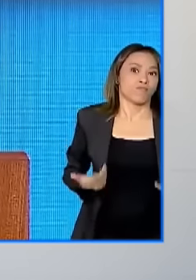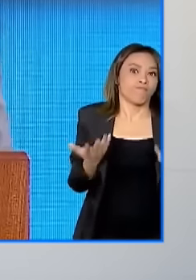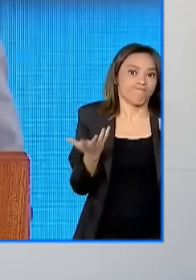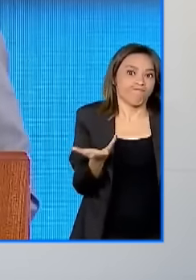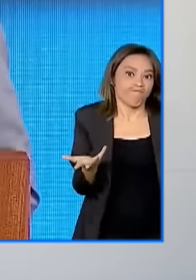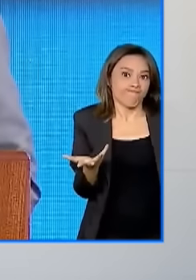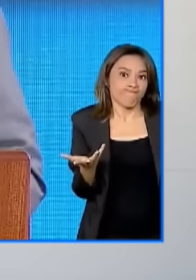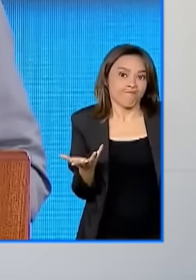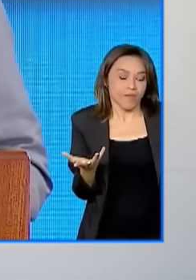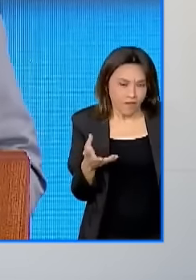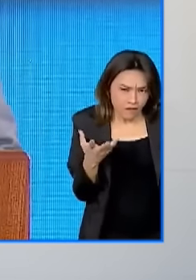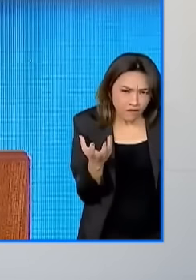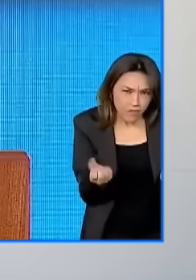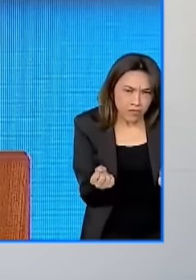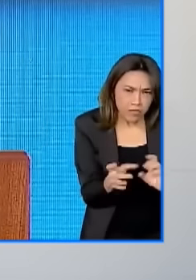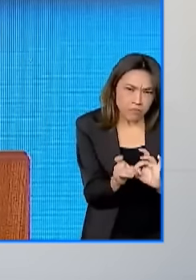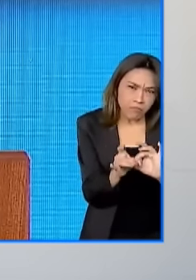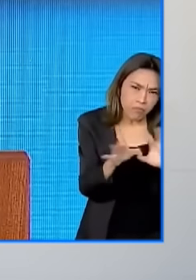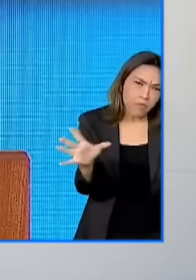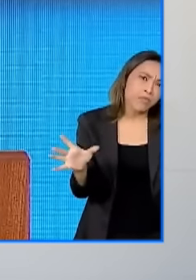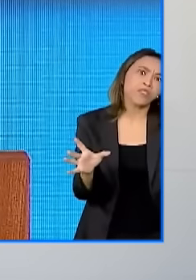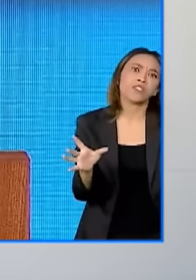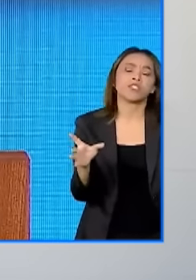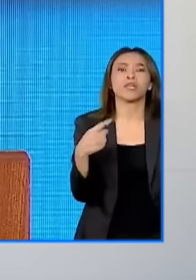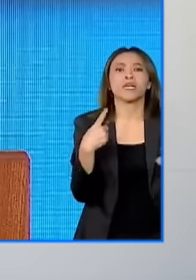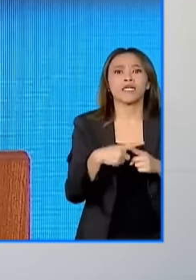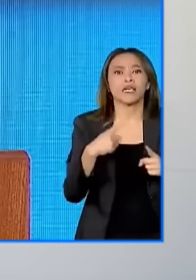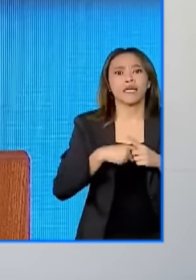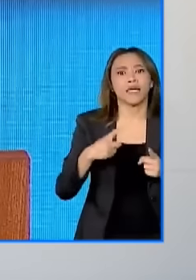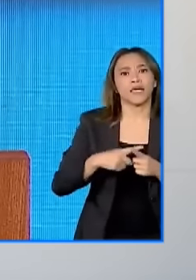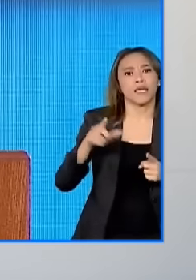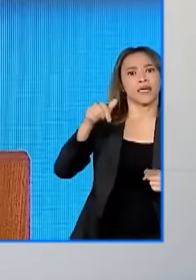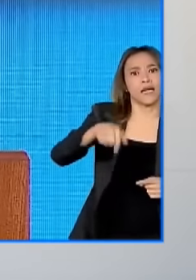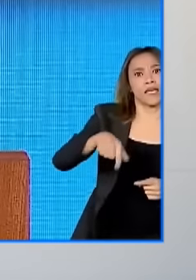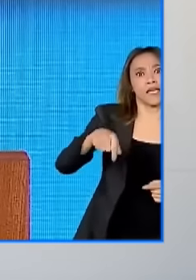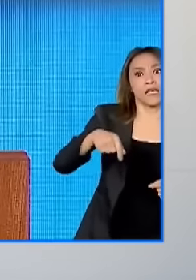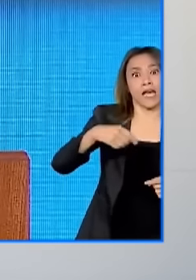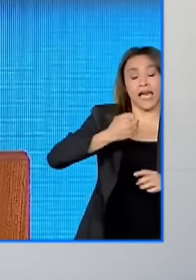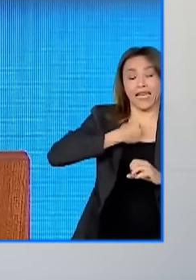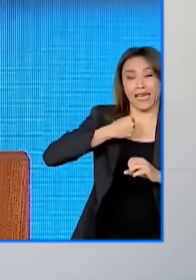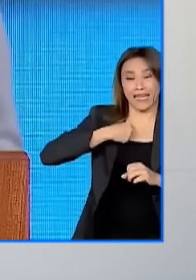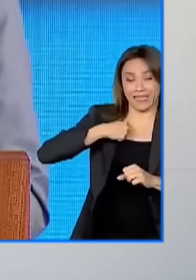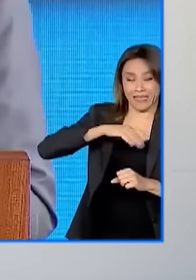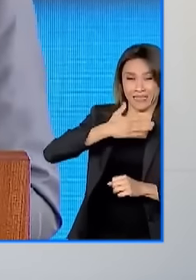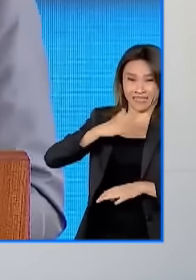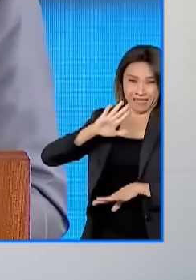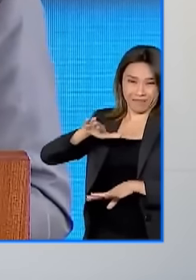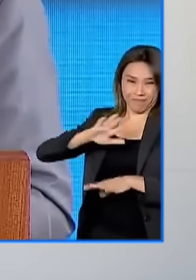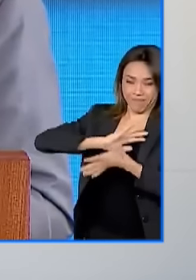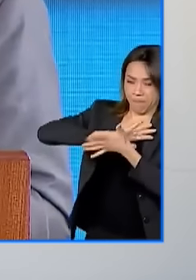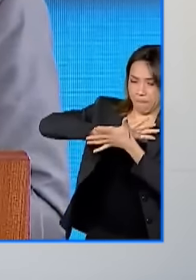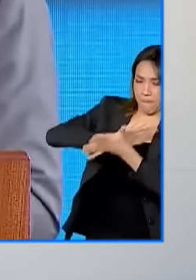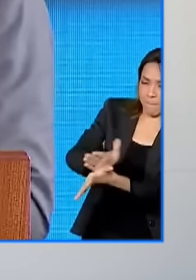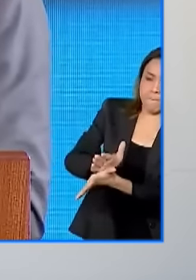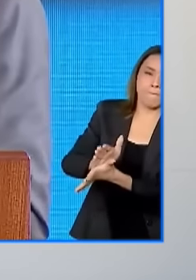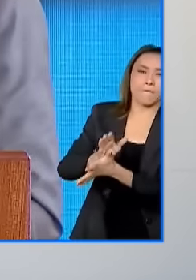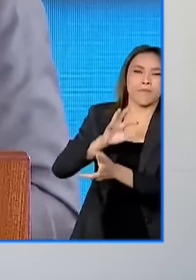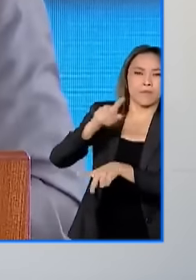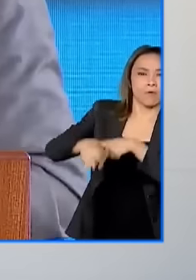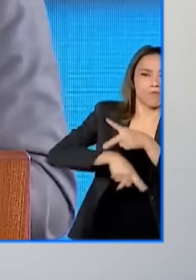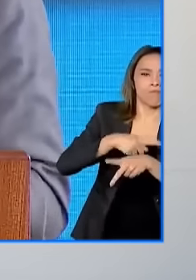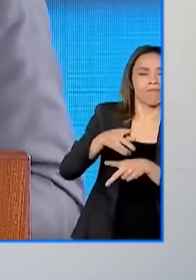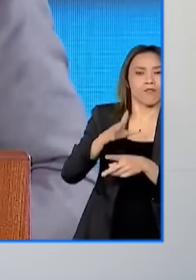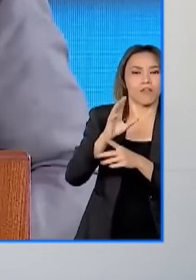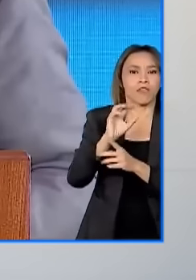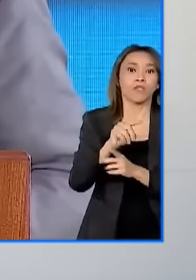corte brasileira. Esse discurso do Lula ele vem muito em sintonia ali com o Supremo Tribunal Federal, né? Tem realmente as falas de hoje do